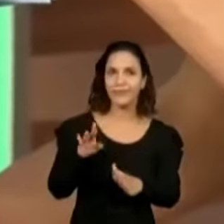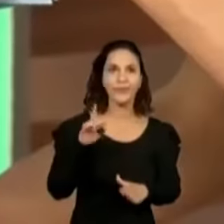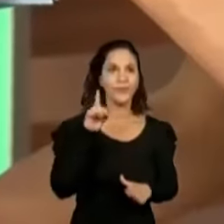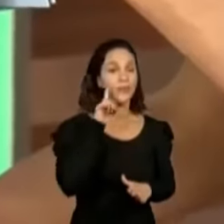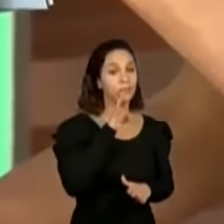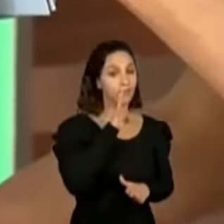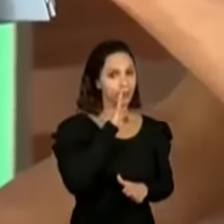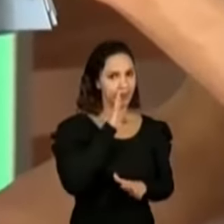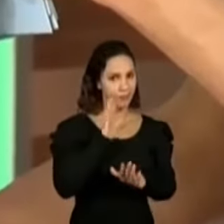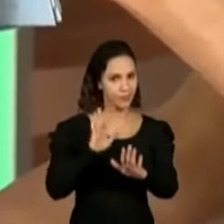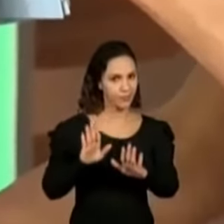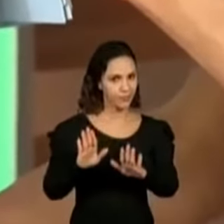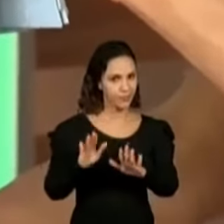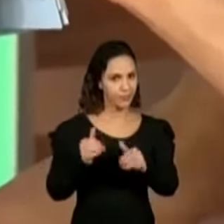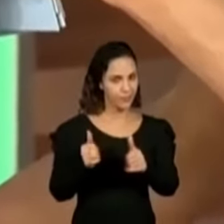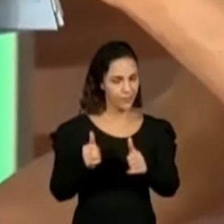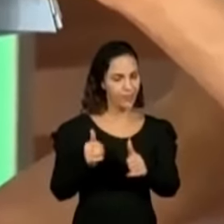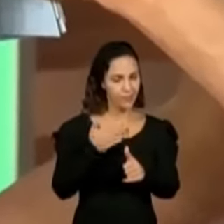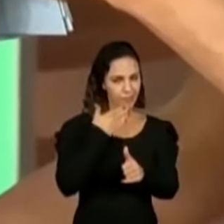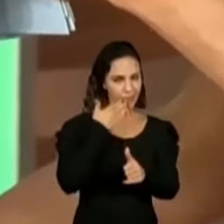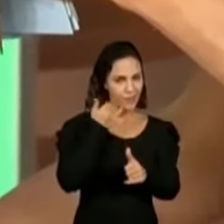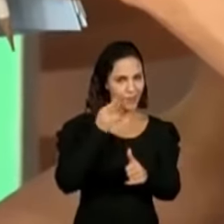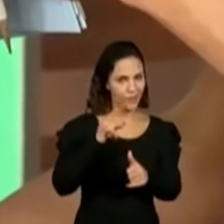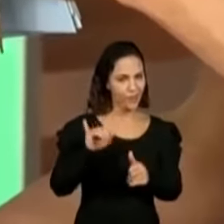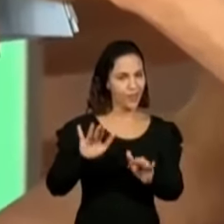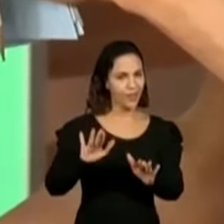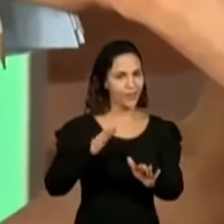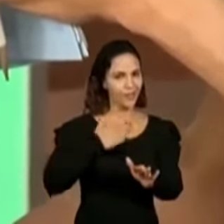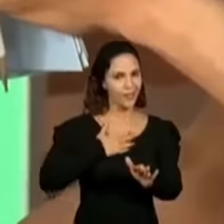você vai ficar bem até o fim da aula, tá bom? Eu prometo.